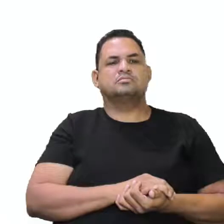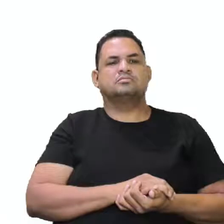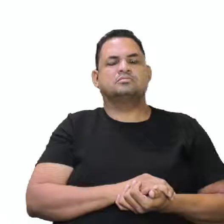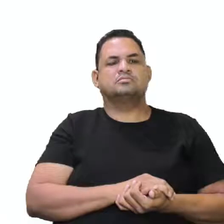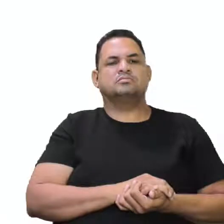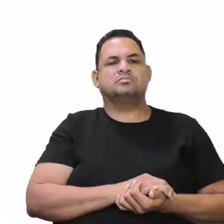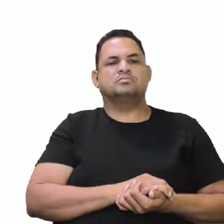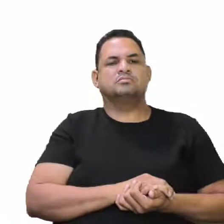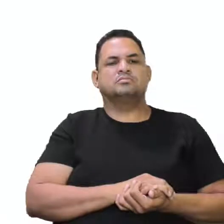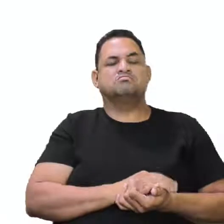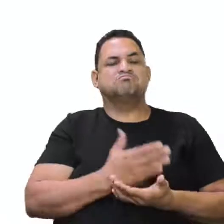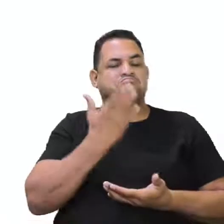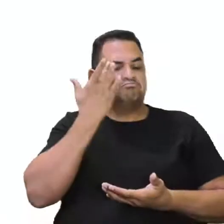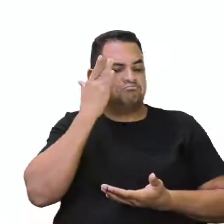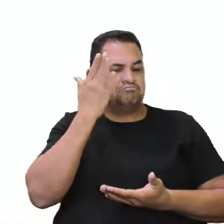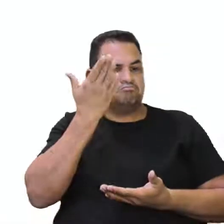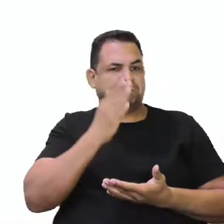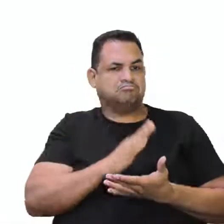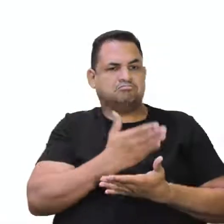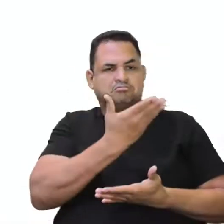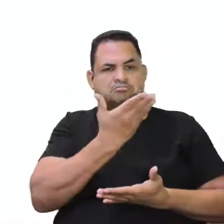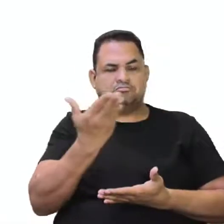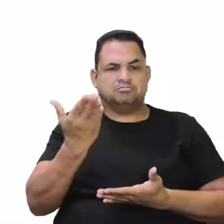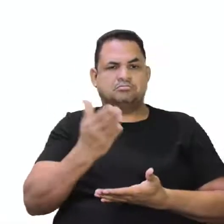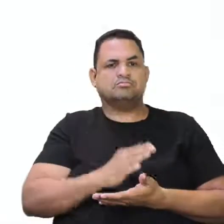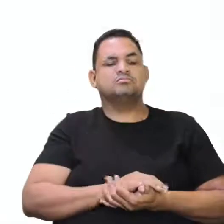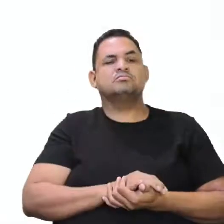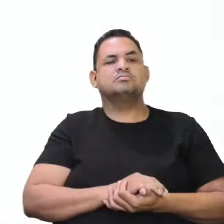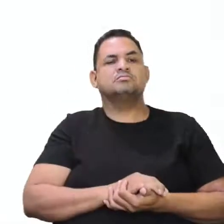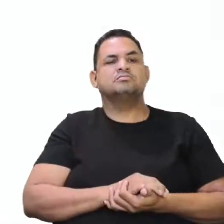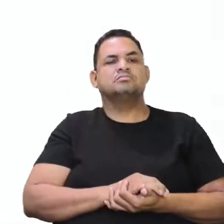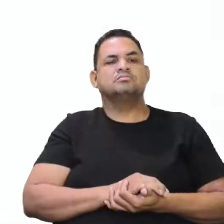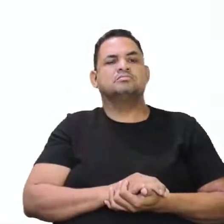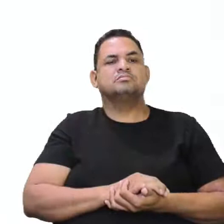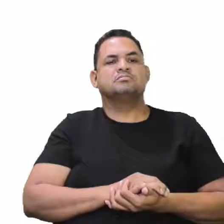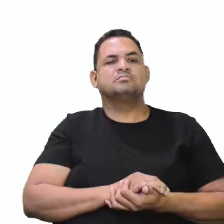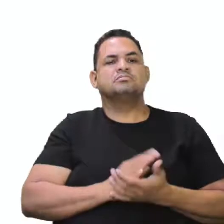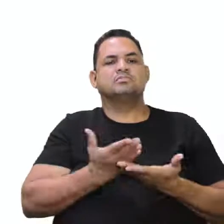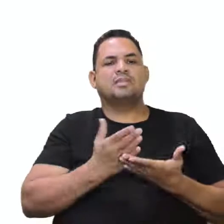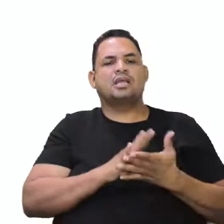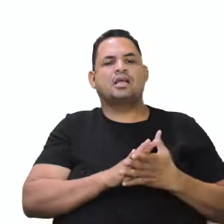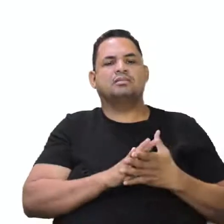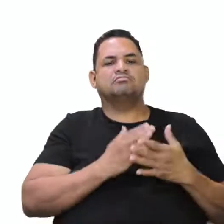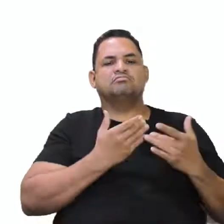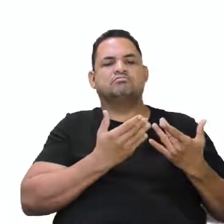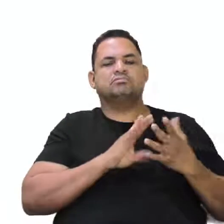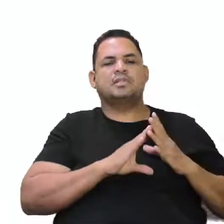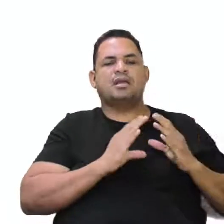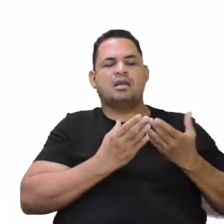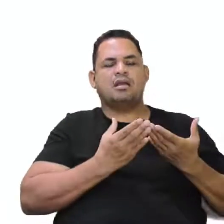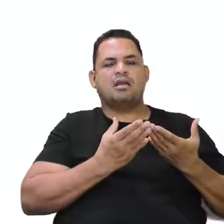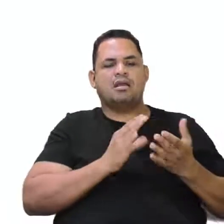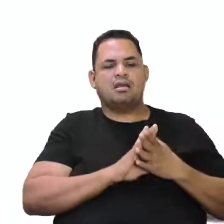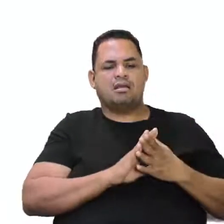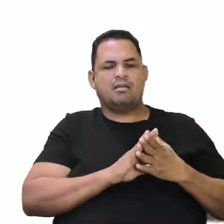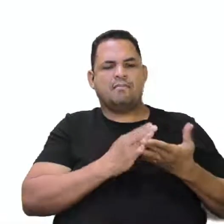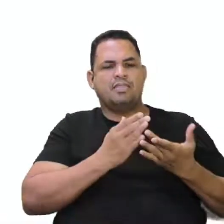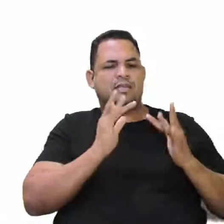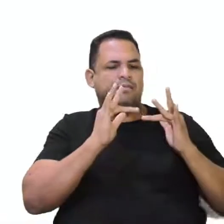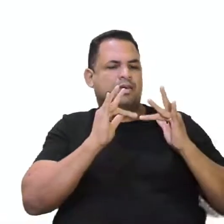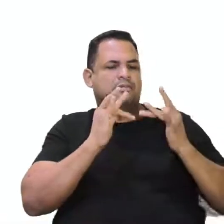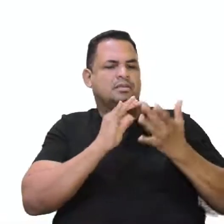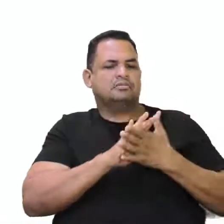star-crossed lovers. Para quem não sabe, star-crossed lovers são amantes desafortunados, que não